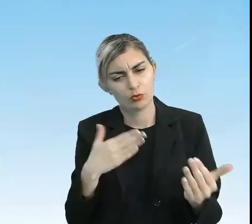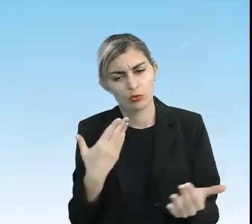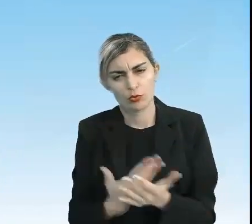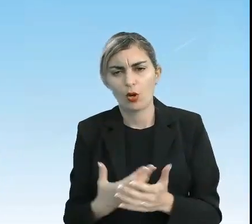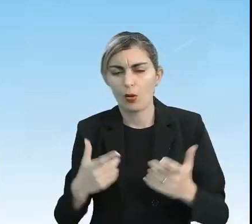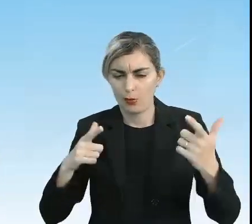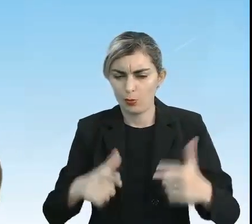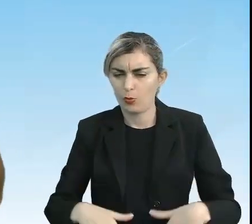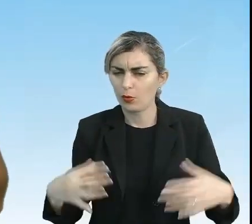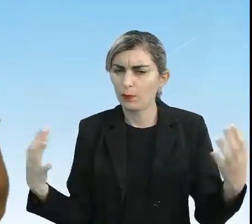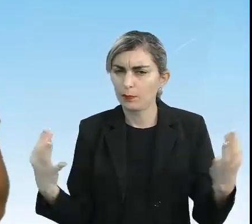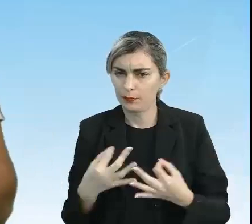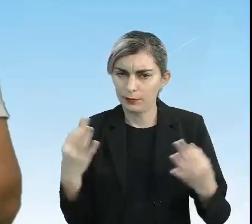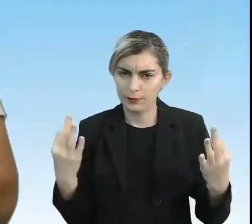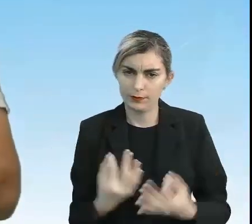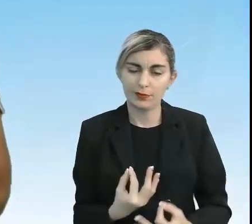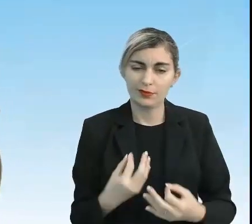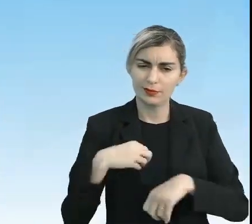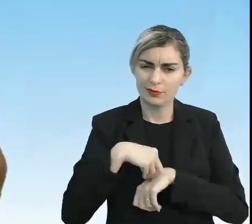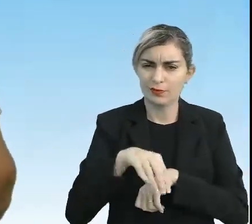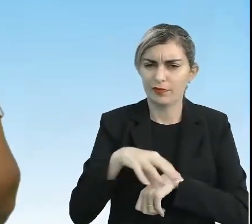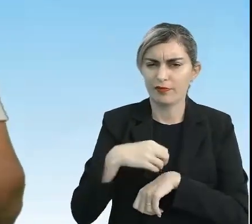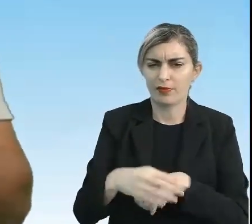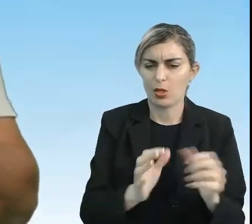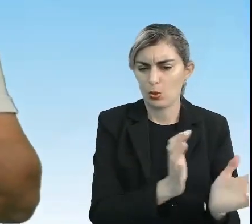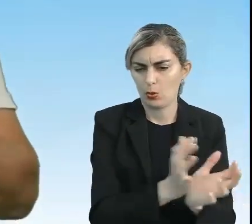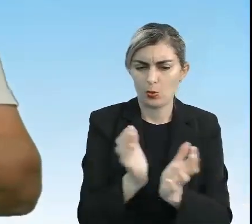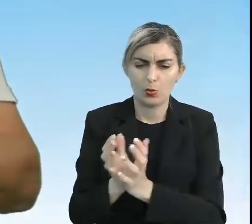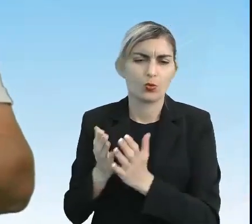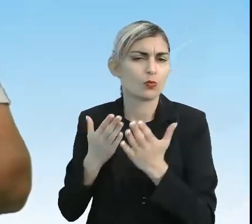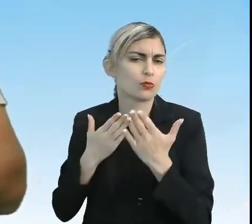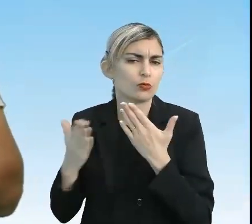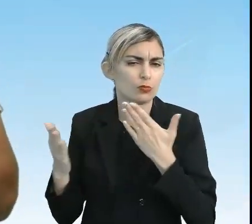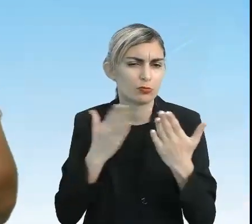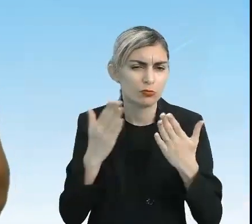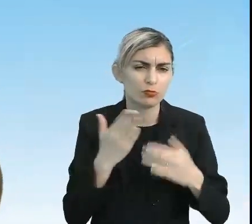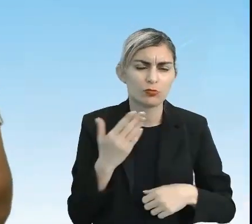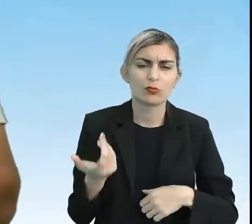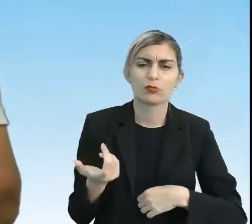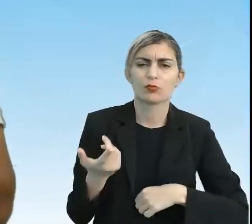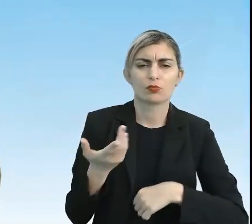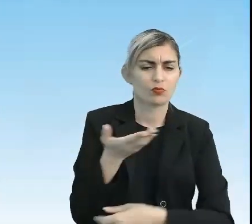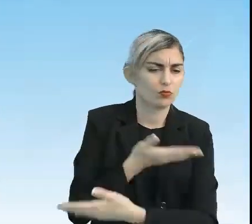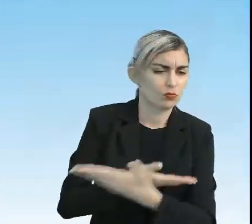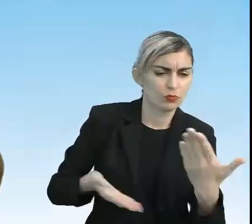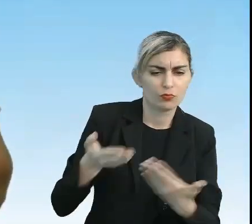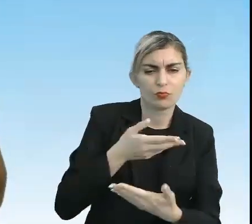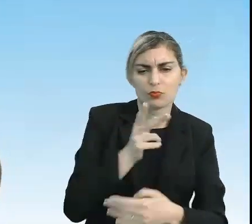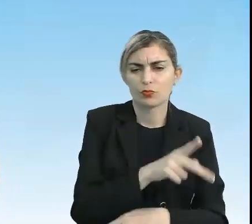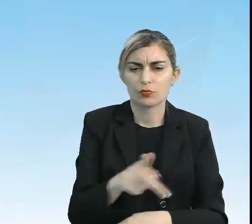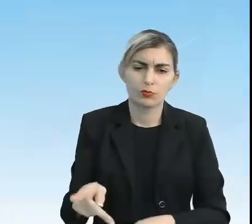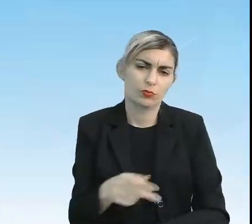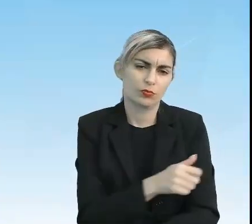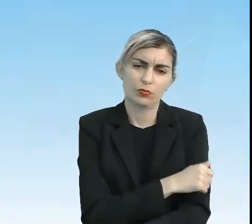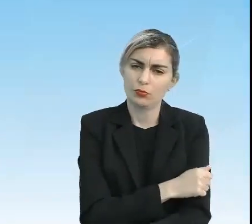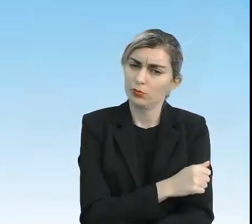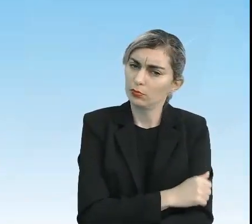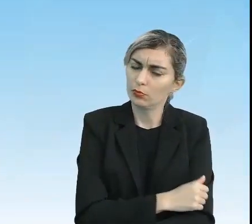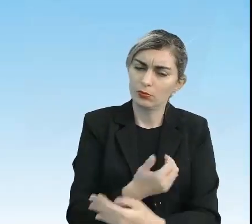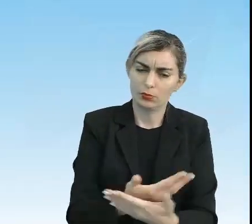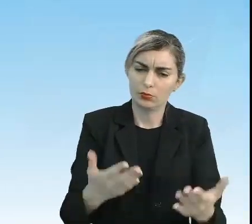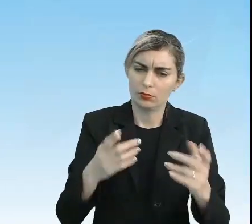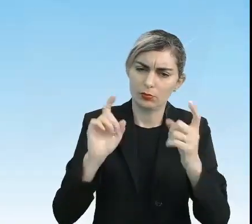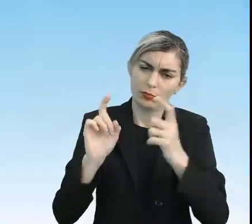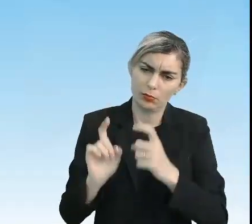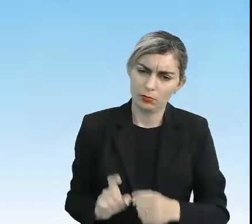ambiente perfeito para que haja grupos de discussão, haja essa interação entre professores e estudantes para